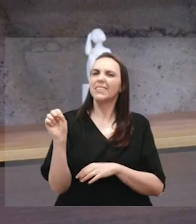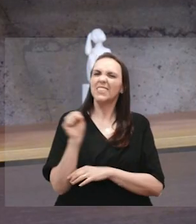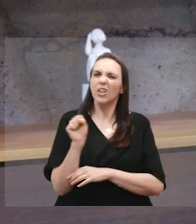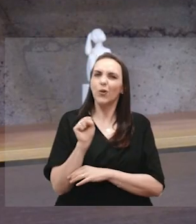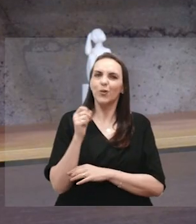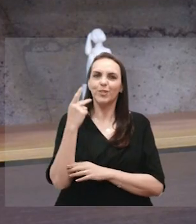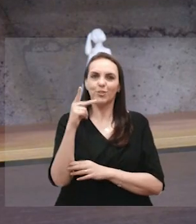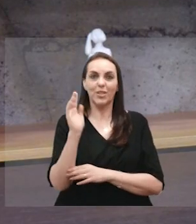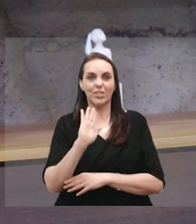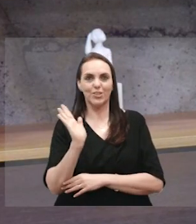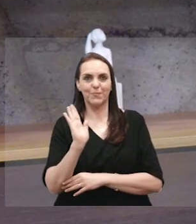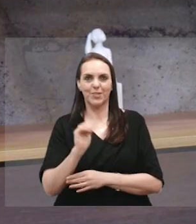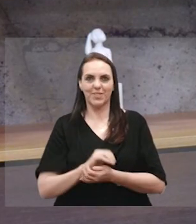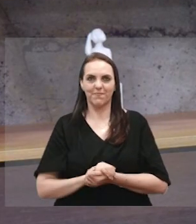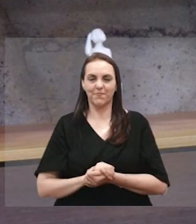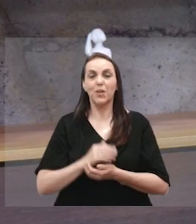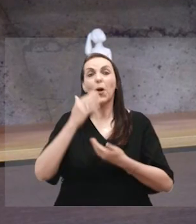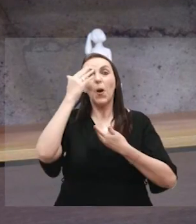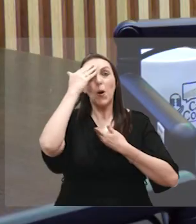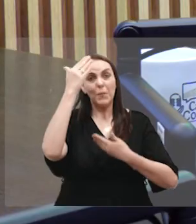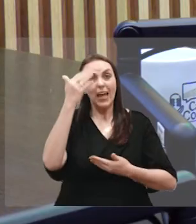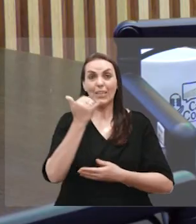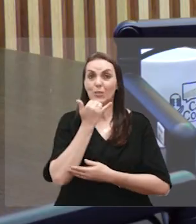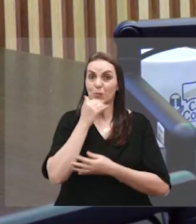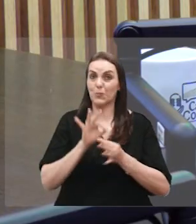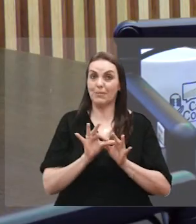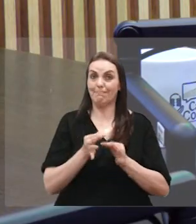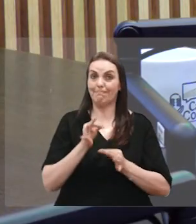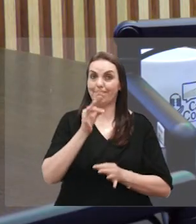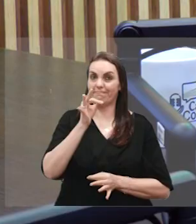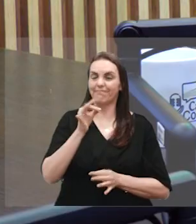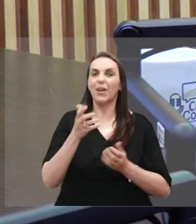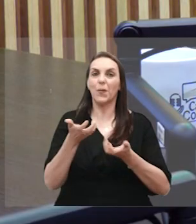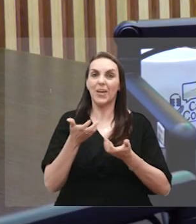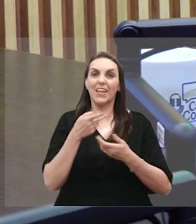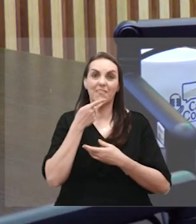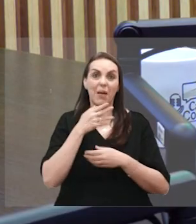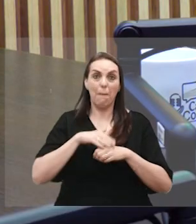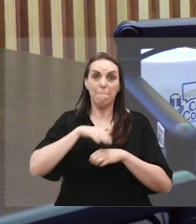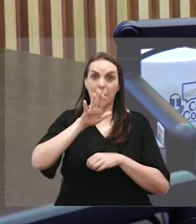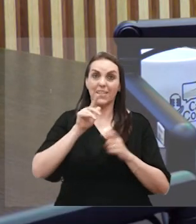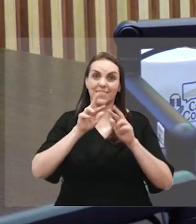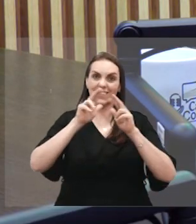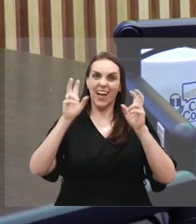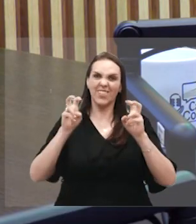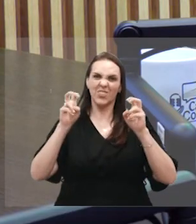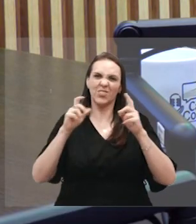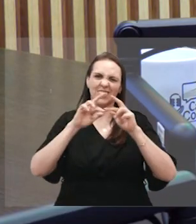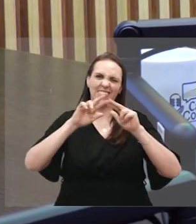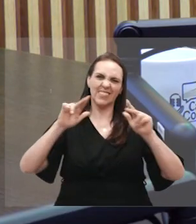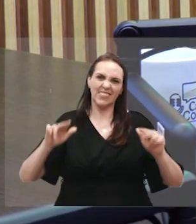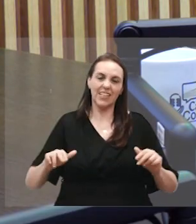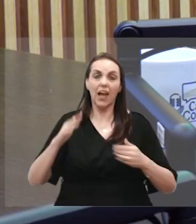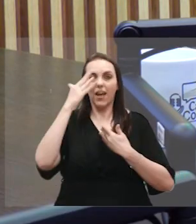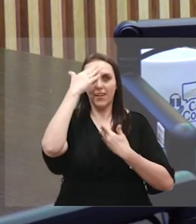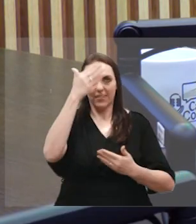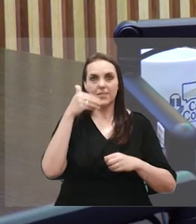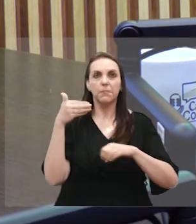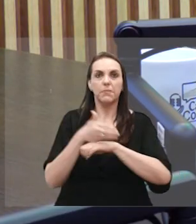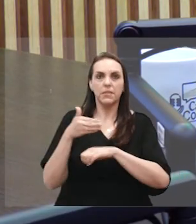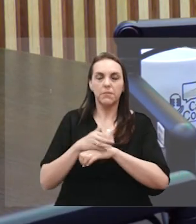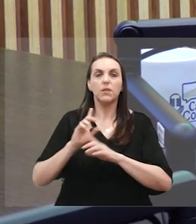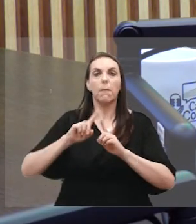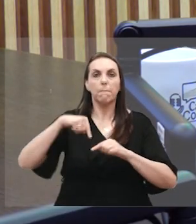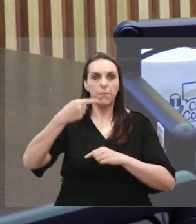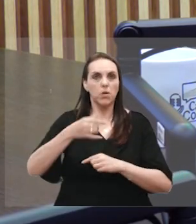breves segundos para a sua despedida. Obrigado, desculpa me alongar, queria falar mais porque é muita coisa, né? Mas só agradecer a participação, dizer